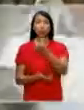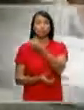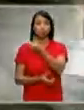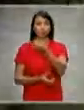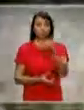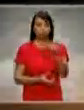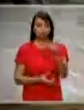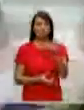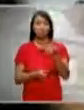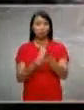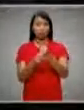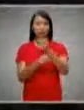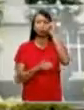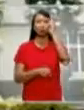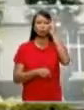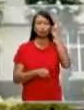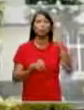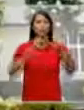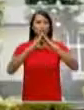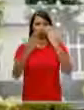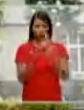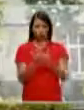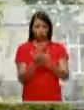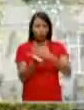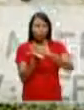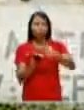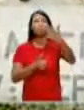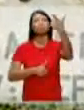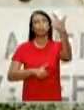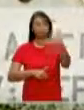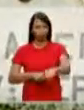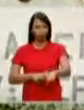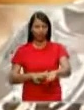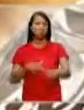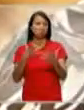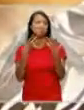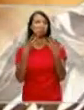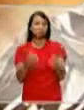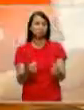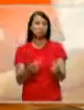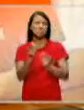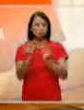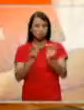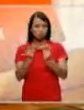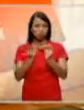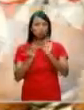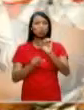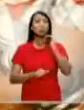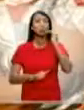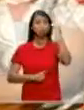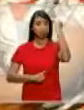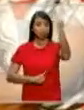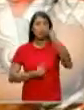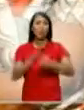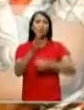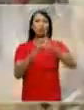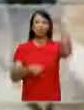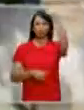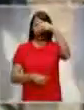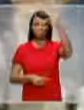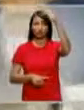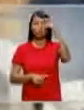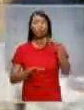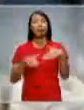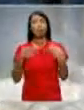Em 66 anos de história, a Escola de Enfermagem sai na frente de novo, com a aprovação de seu programa de pós-graduação, o primeiro